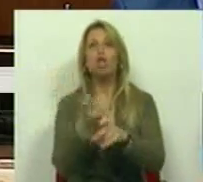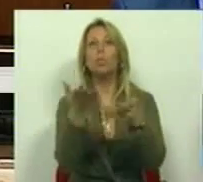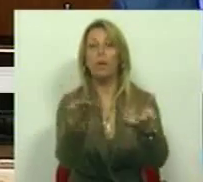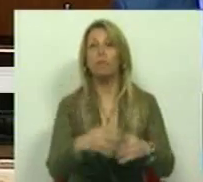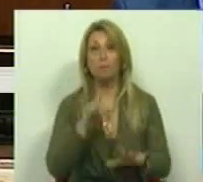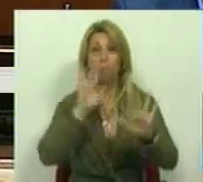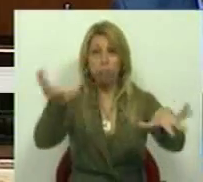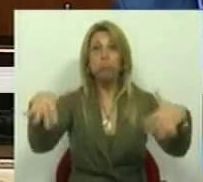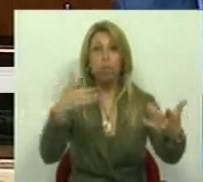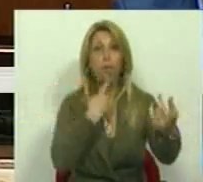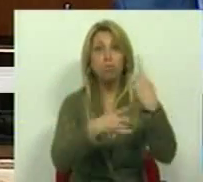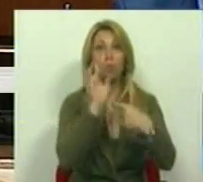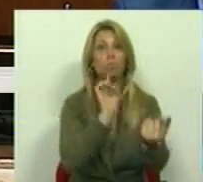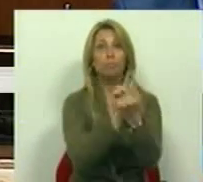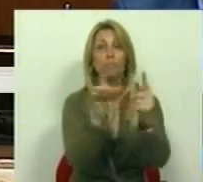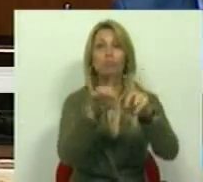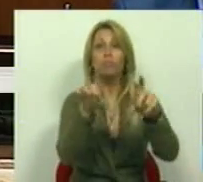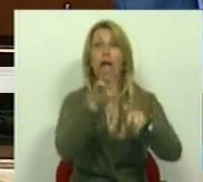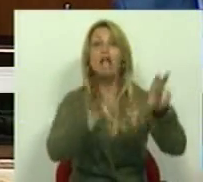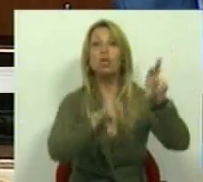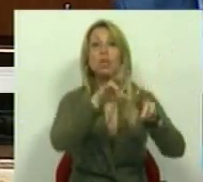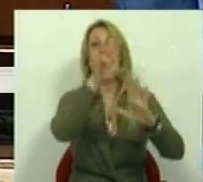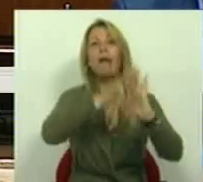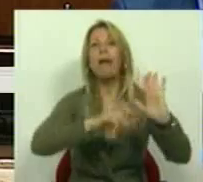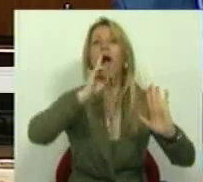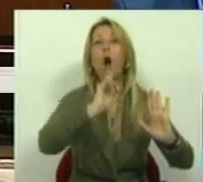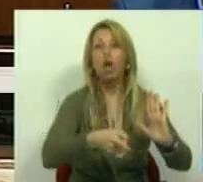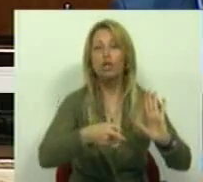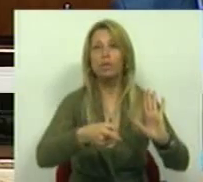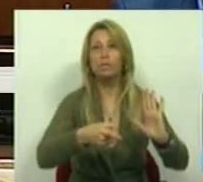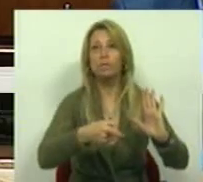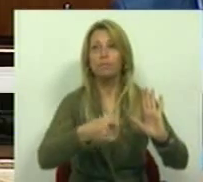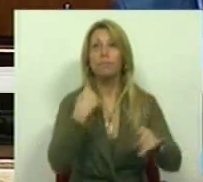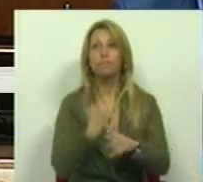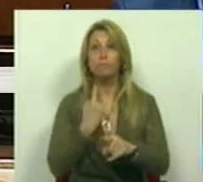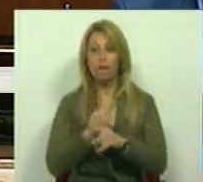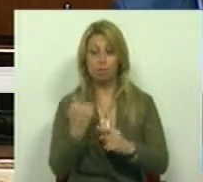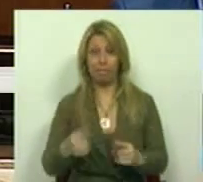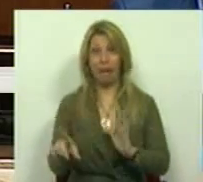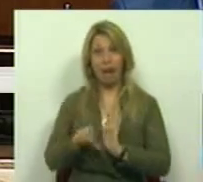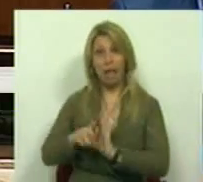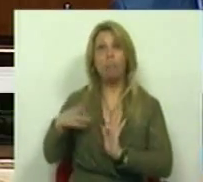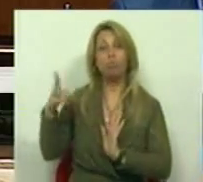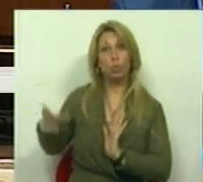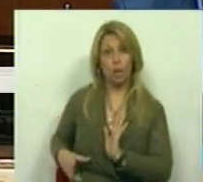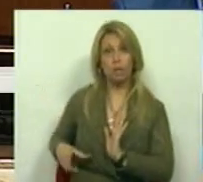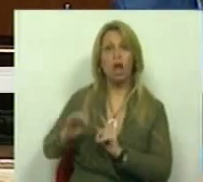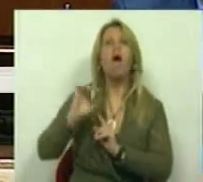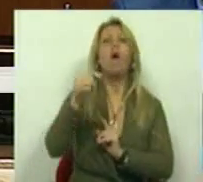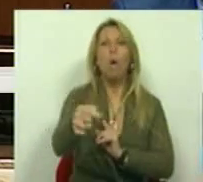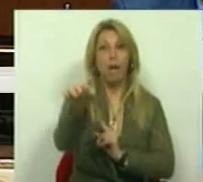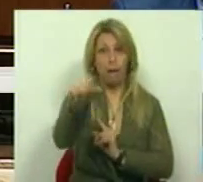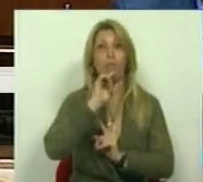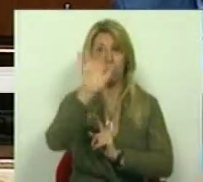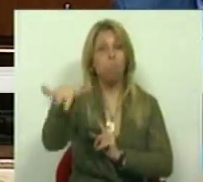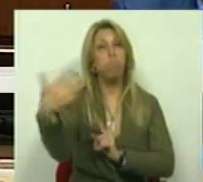esses acionistas quais são as regras que vão utilizar, além daquelas que constam da lei portuguesa. E essas, seguramente, eles